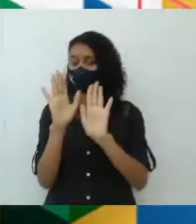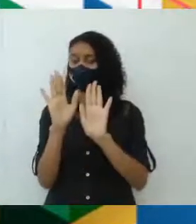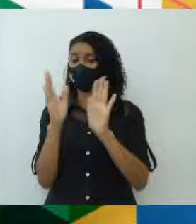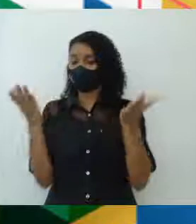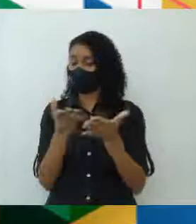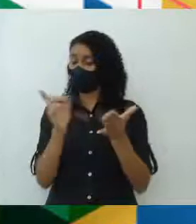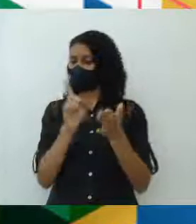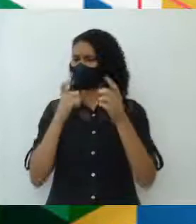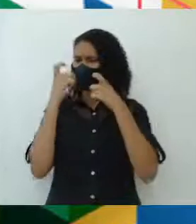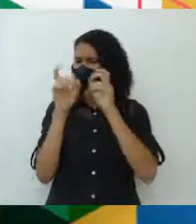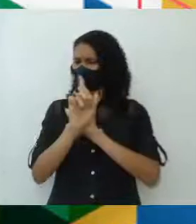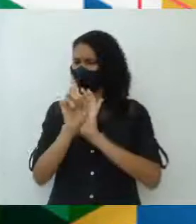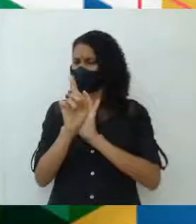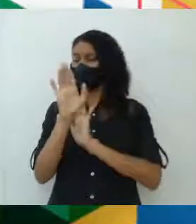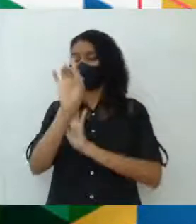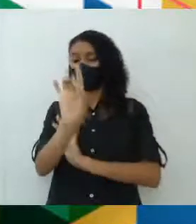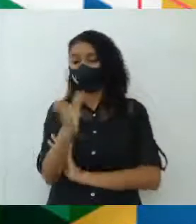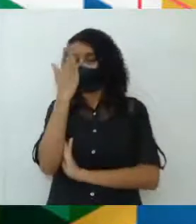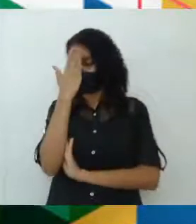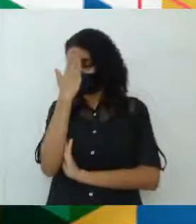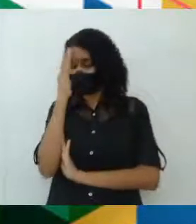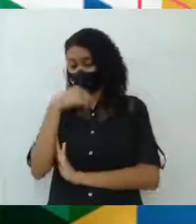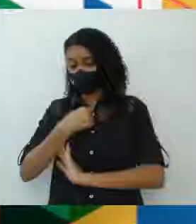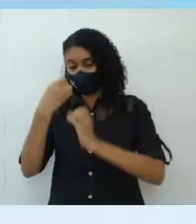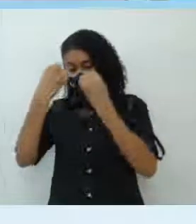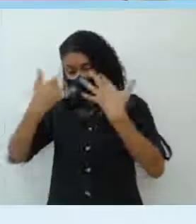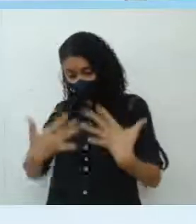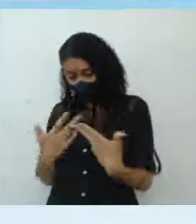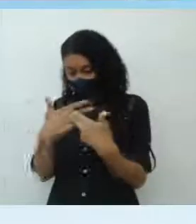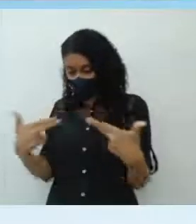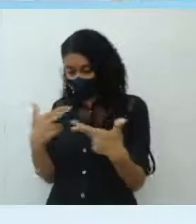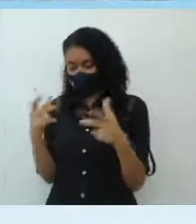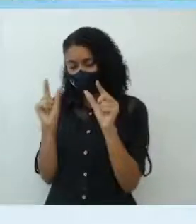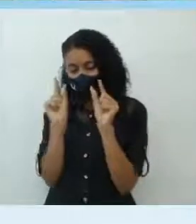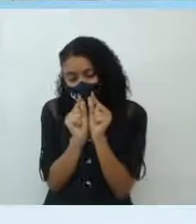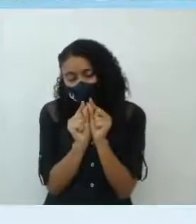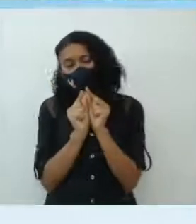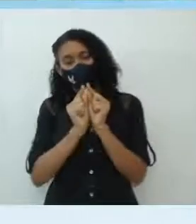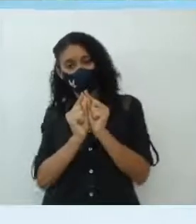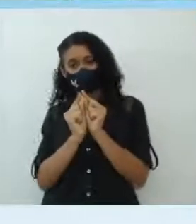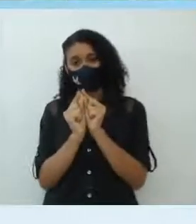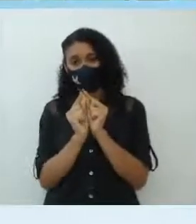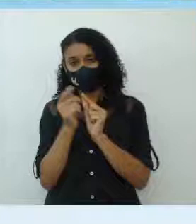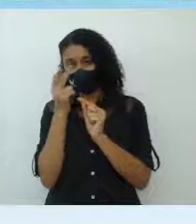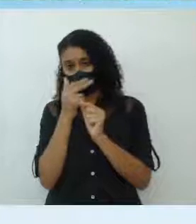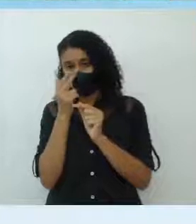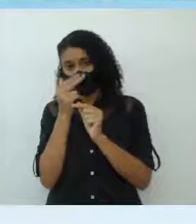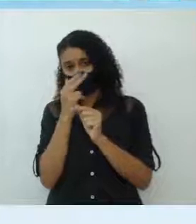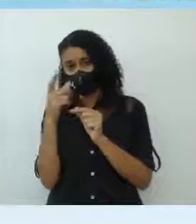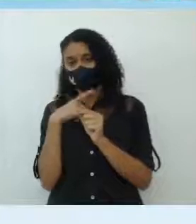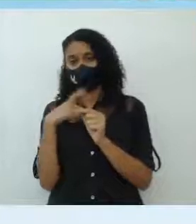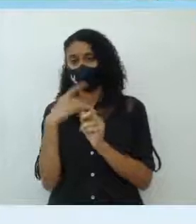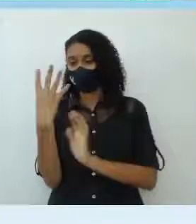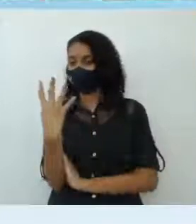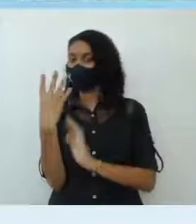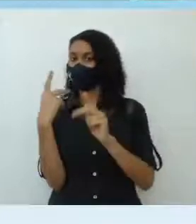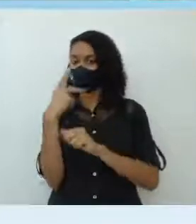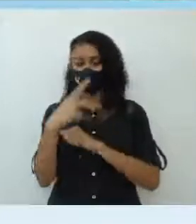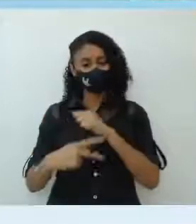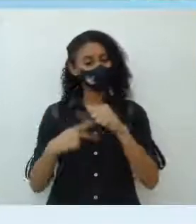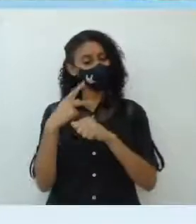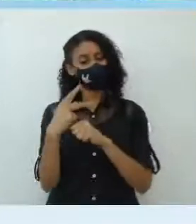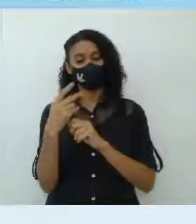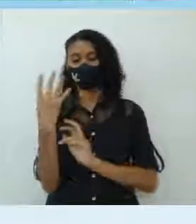ela, tá? Só entenda que a gente está falando de algo tão pequeno que mesmo tendo 4 prótons,